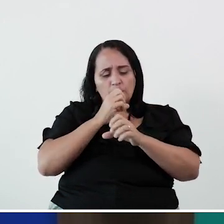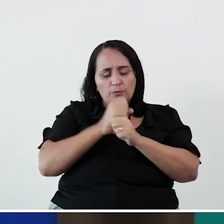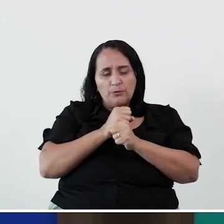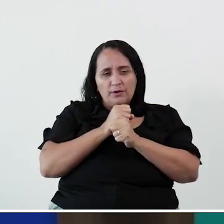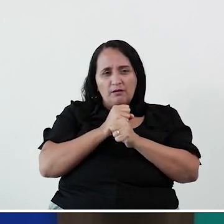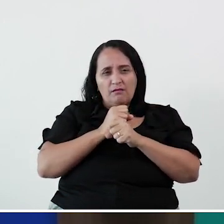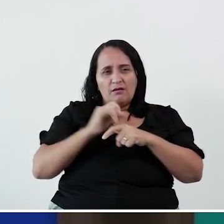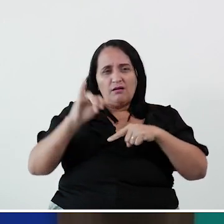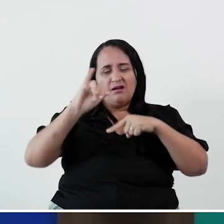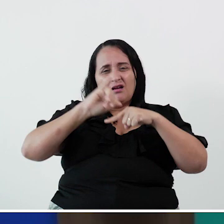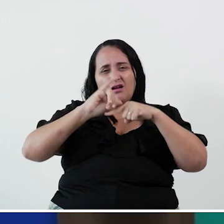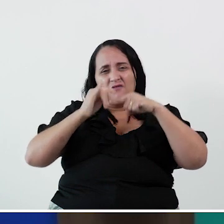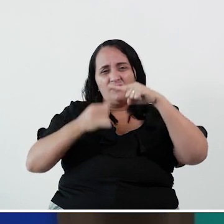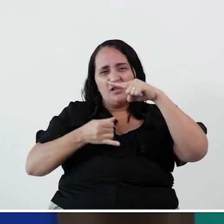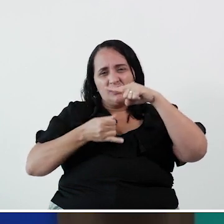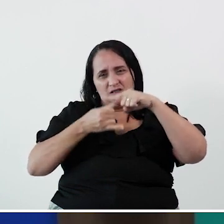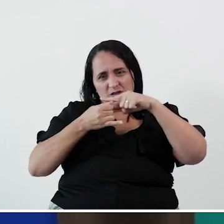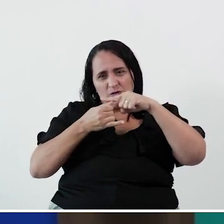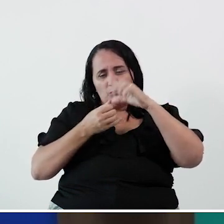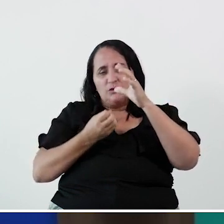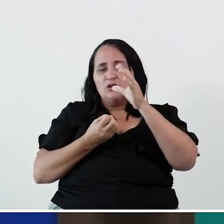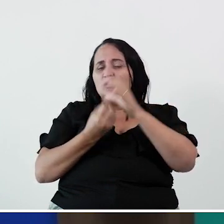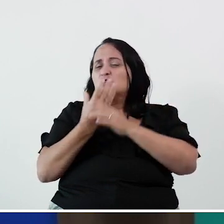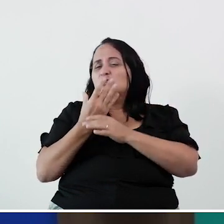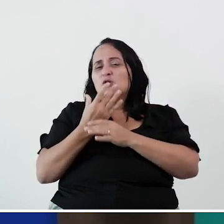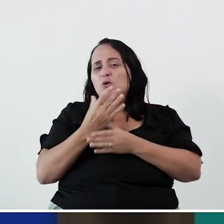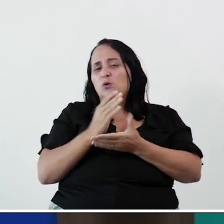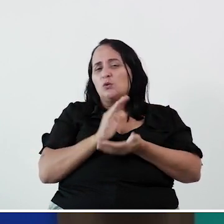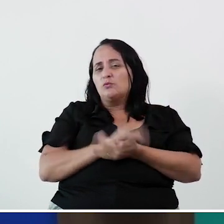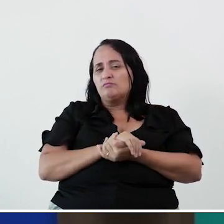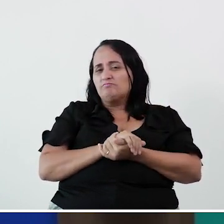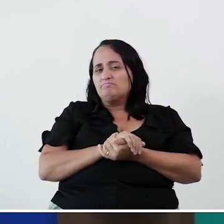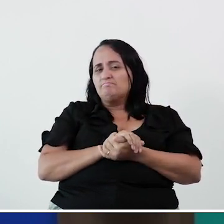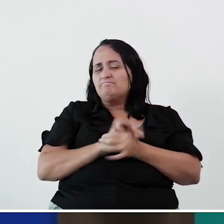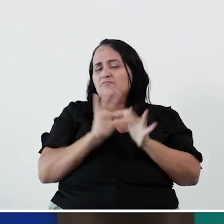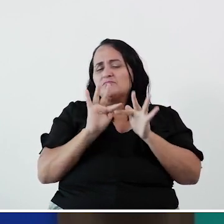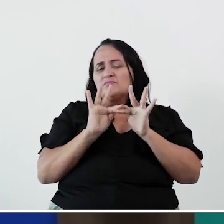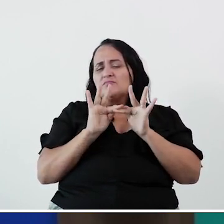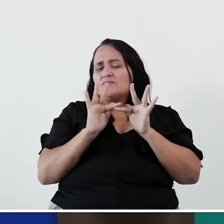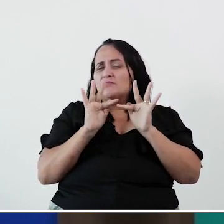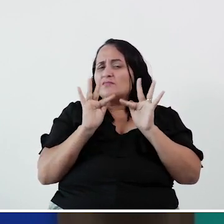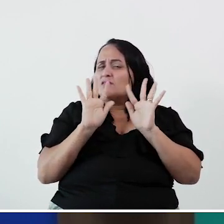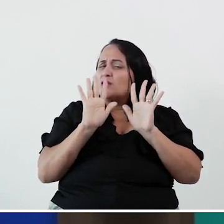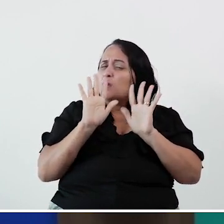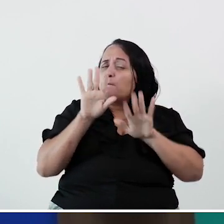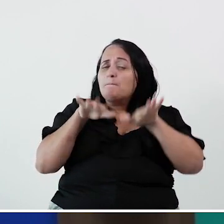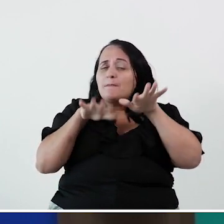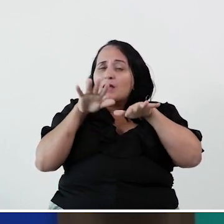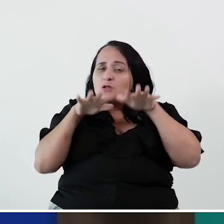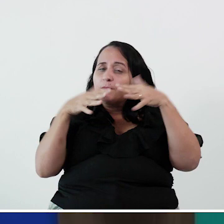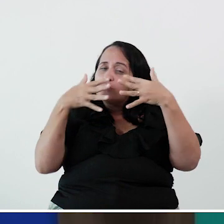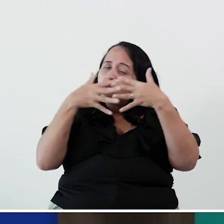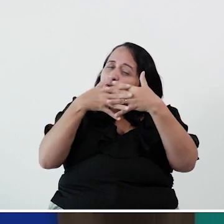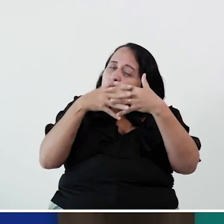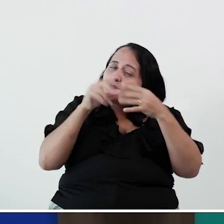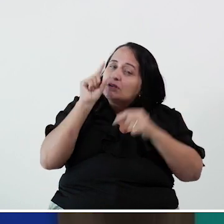dízima? Bom, aí é um pouquinho mais complexo, mas não é nada de impossível. Eu vou pegar, olha,